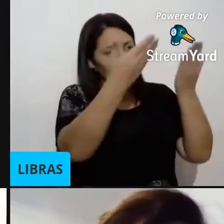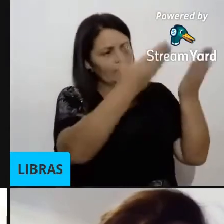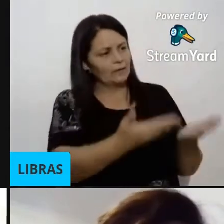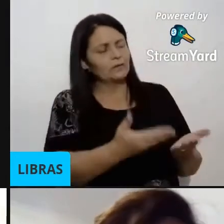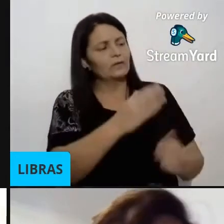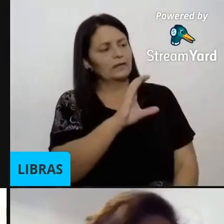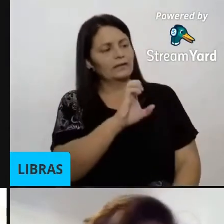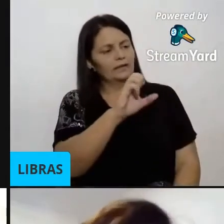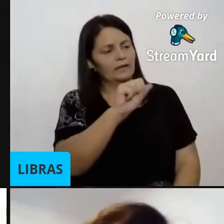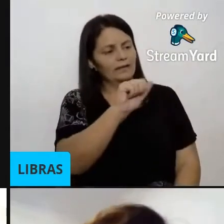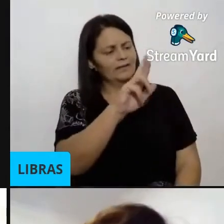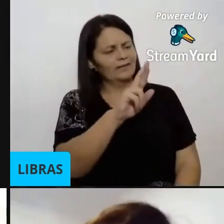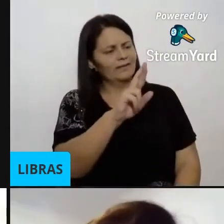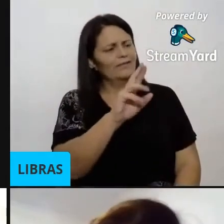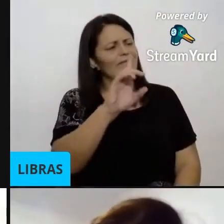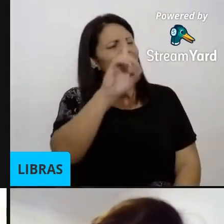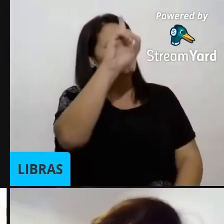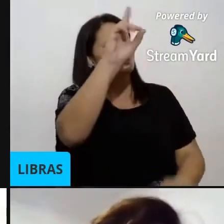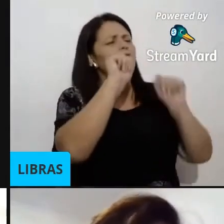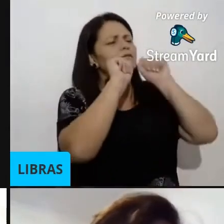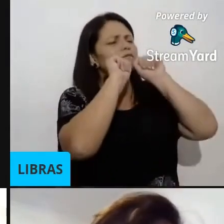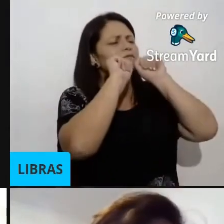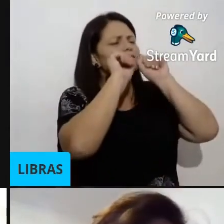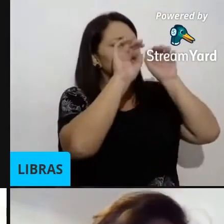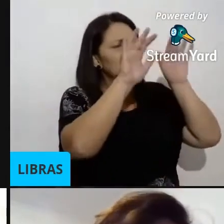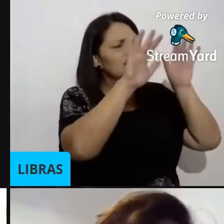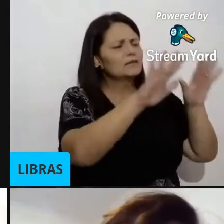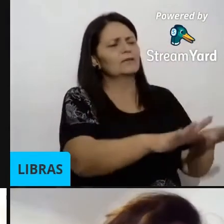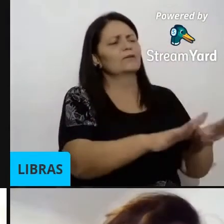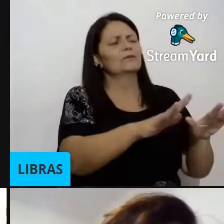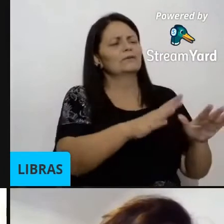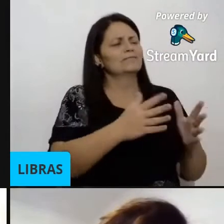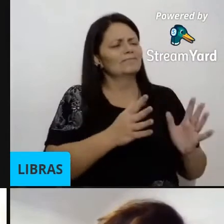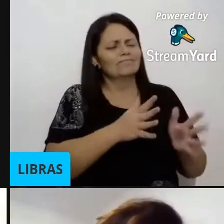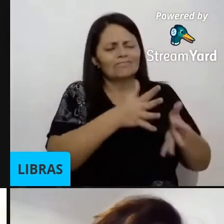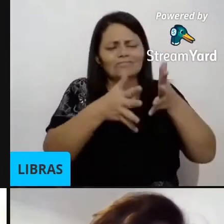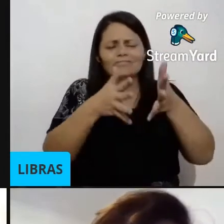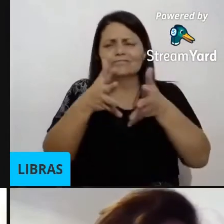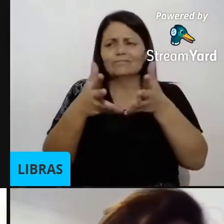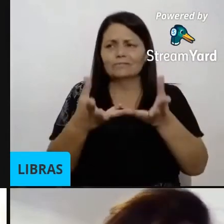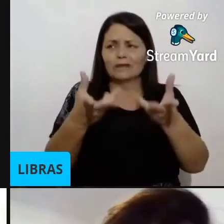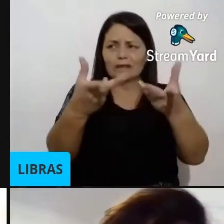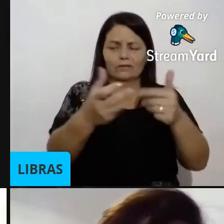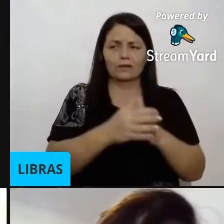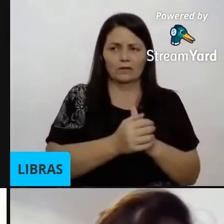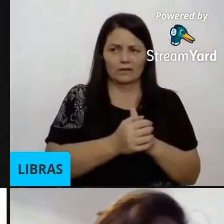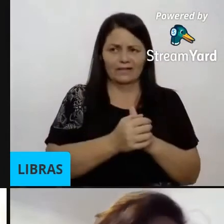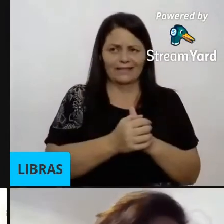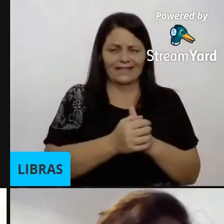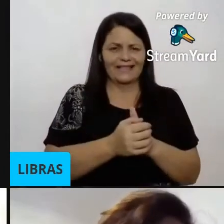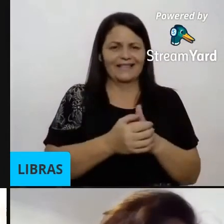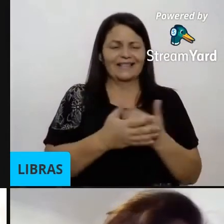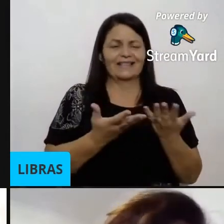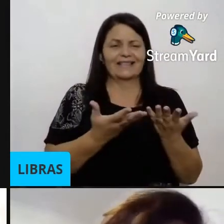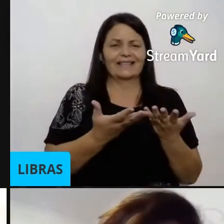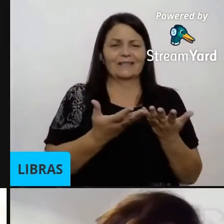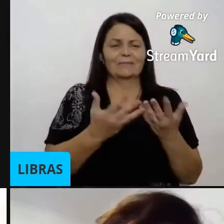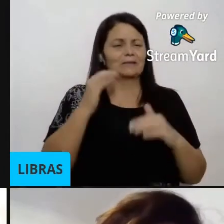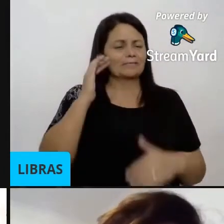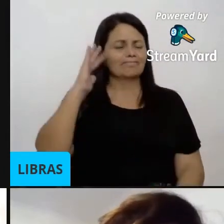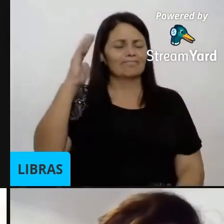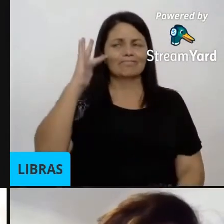César, Deus lhe abençoe pelas suas palavras maravilhosas, por essa reflexão